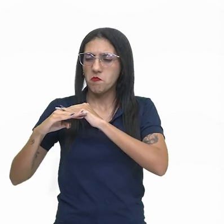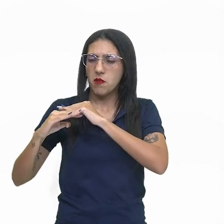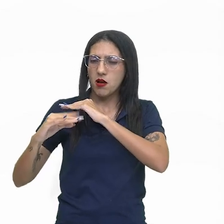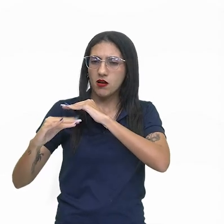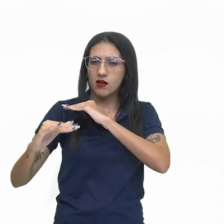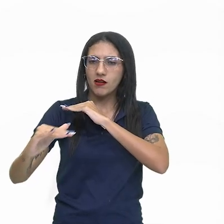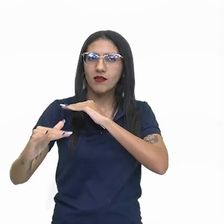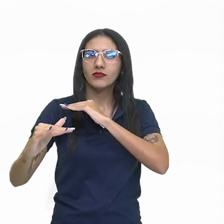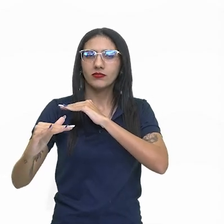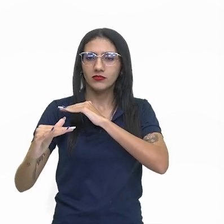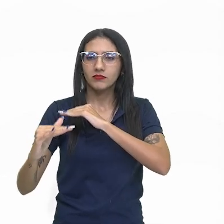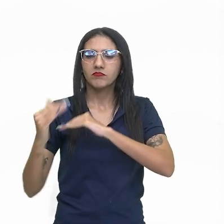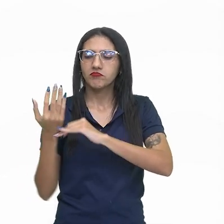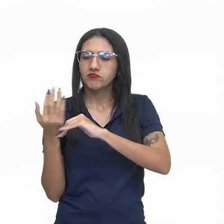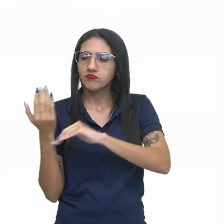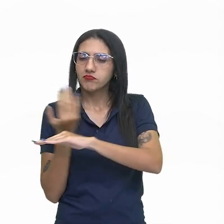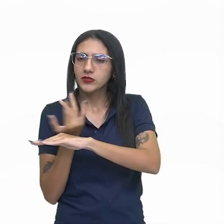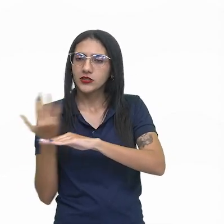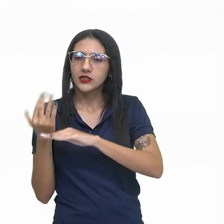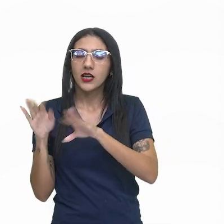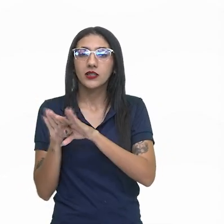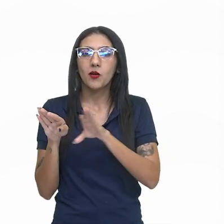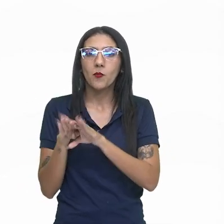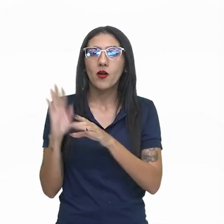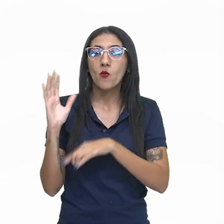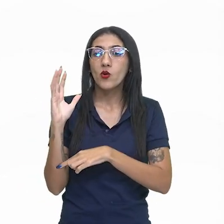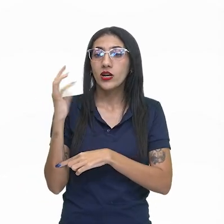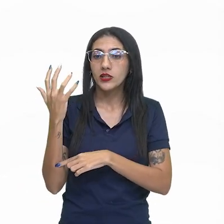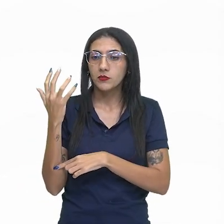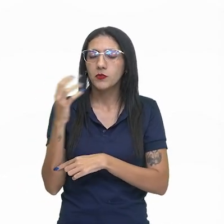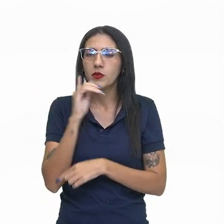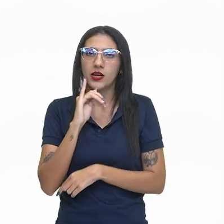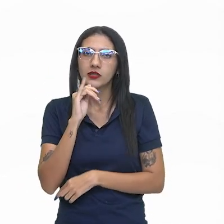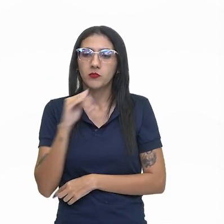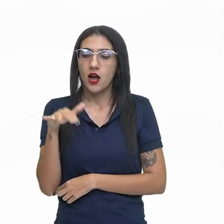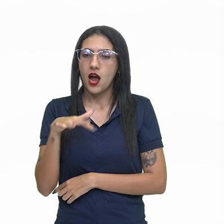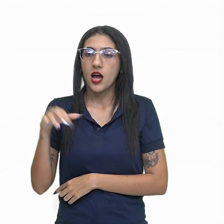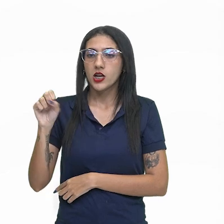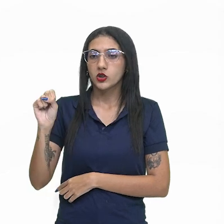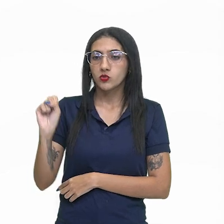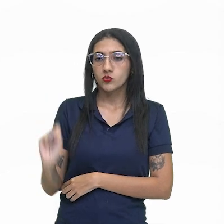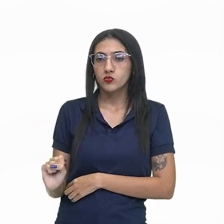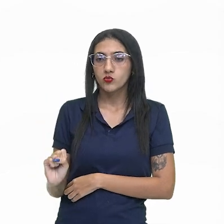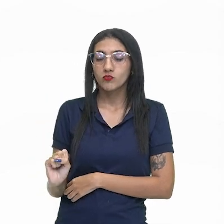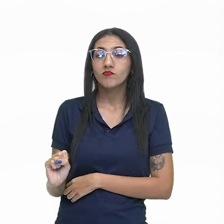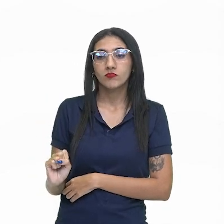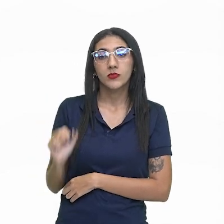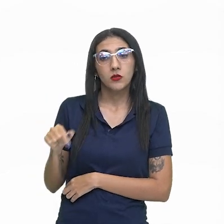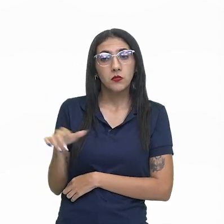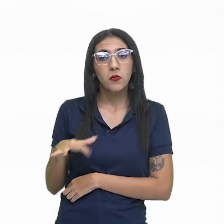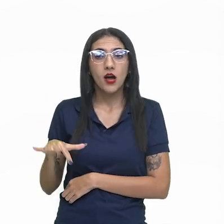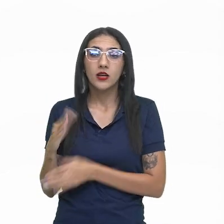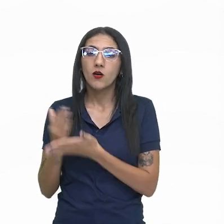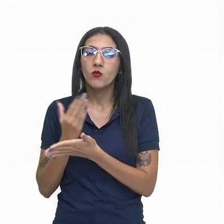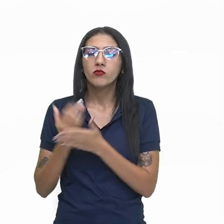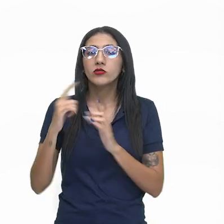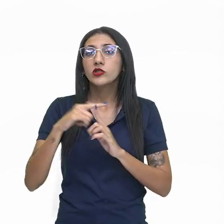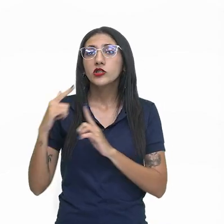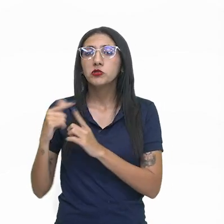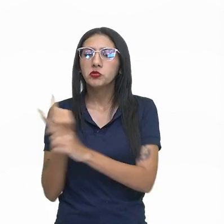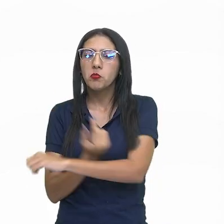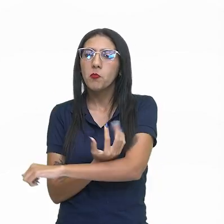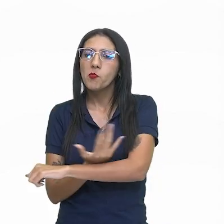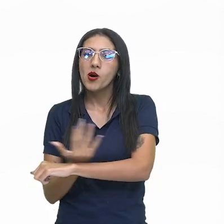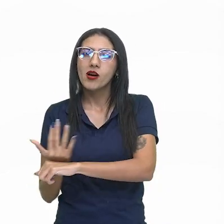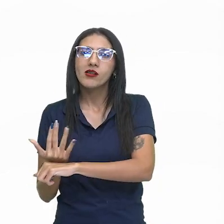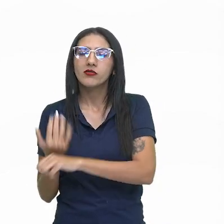território brasileiro. A questão do clima, região sul, por exemplo, tem uma vocação muito grande para determinados tipos de plantações,